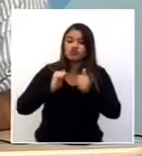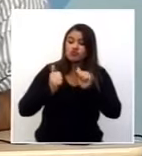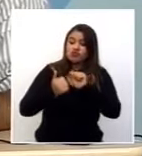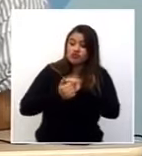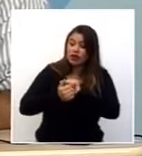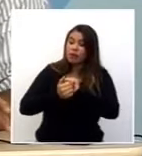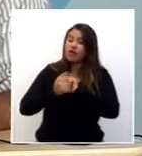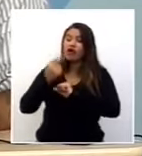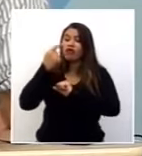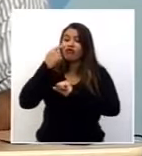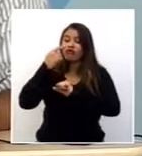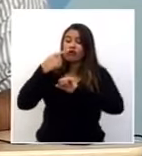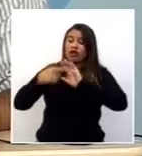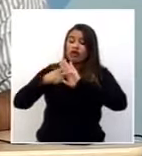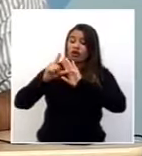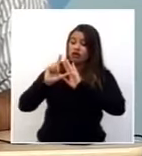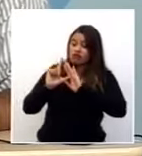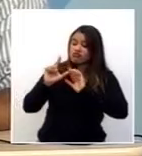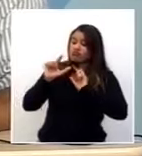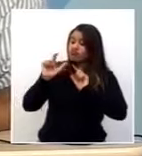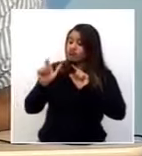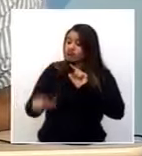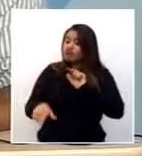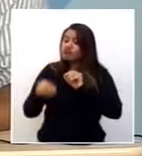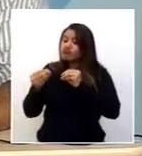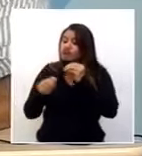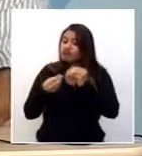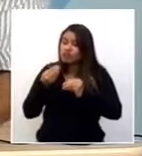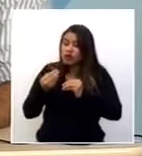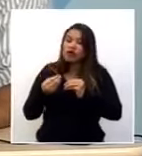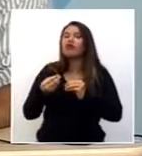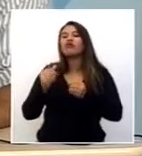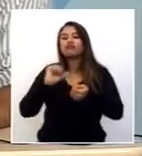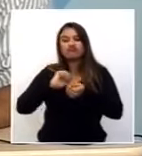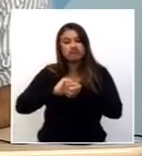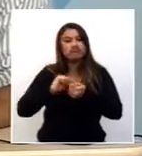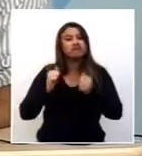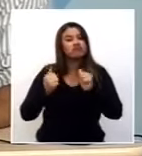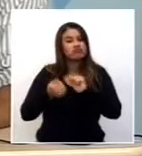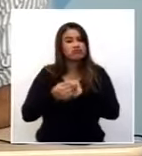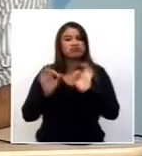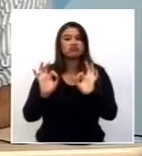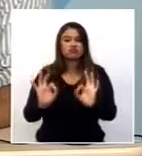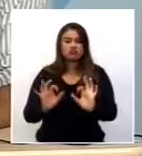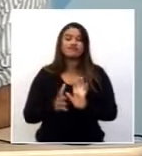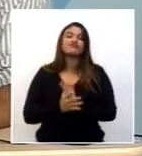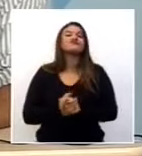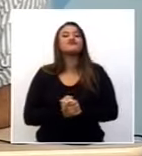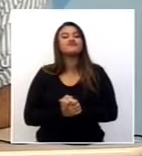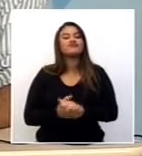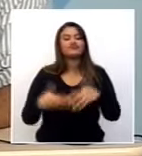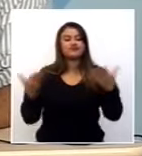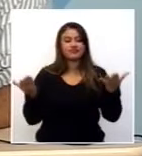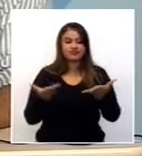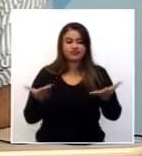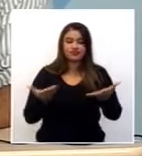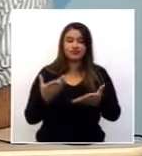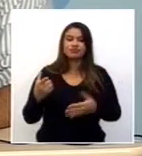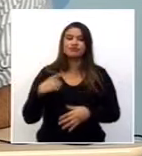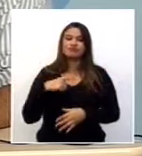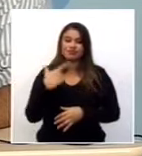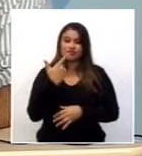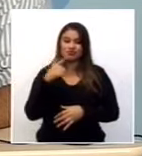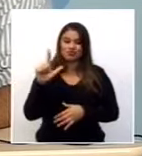para a realidade de vocês. Tudo bem? Bom, agora a gente vai para um momento de uma segunda